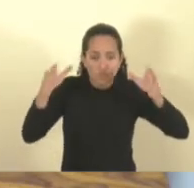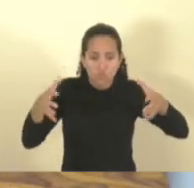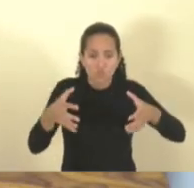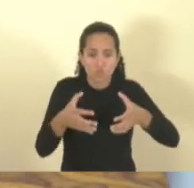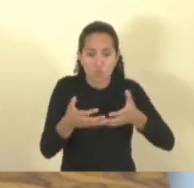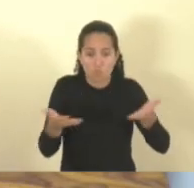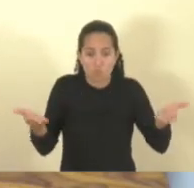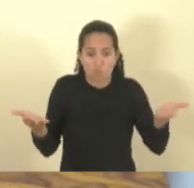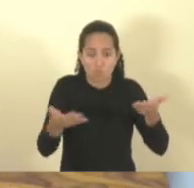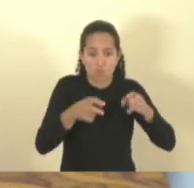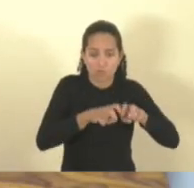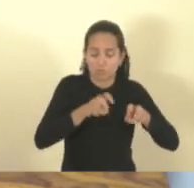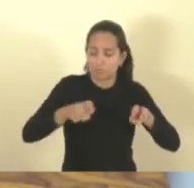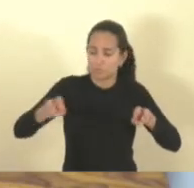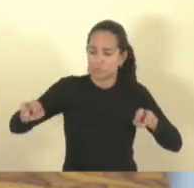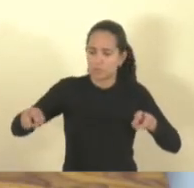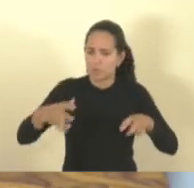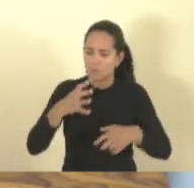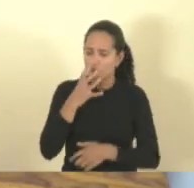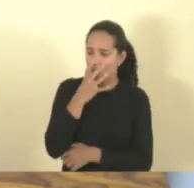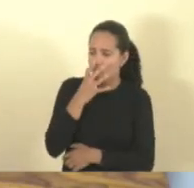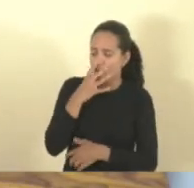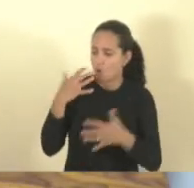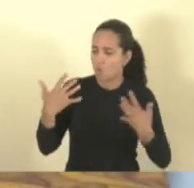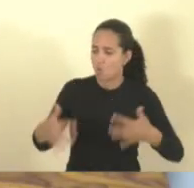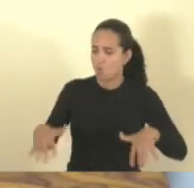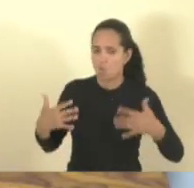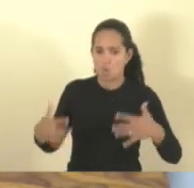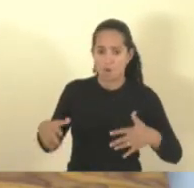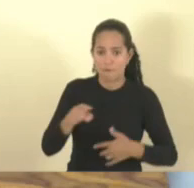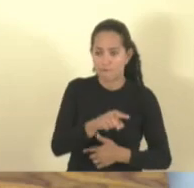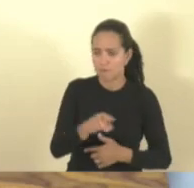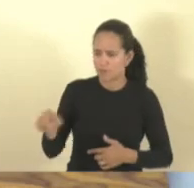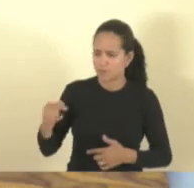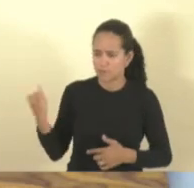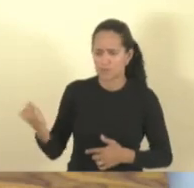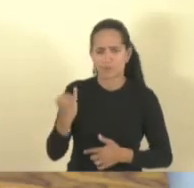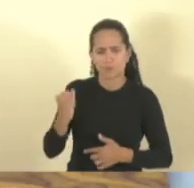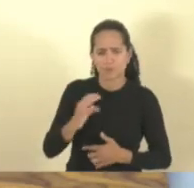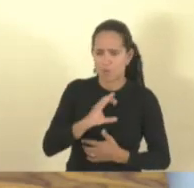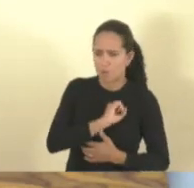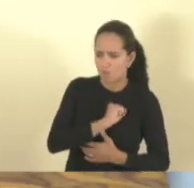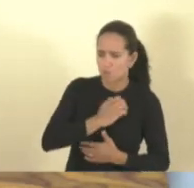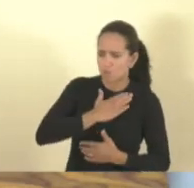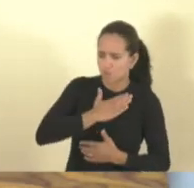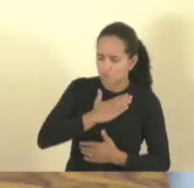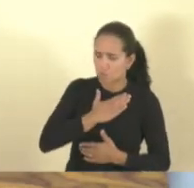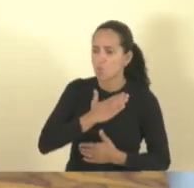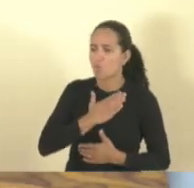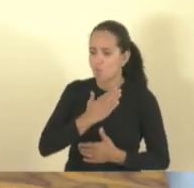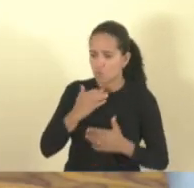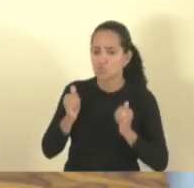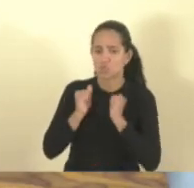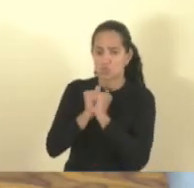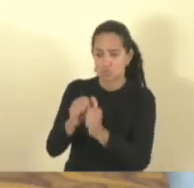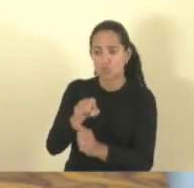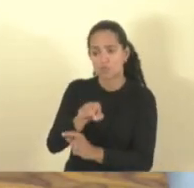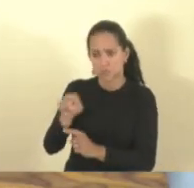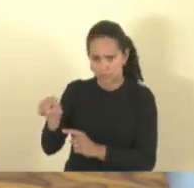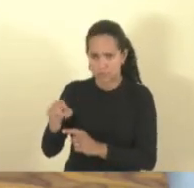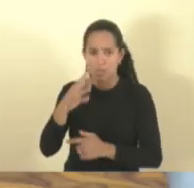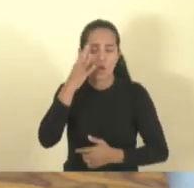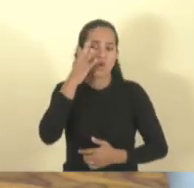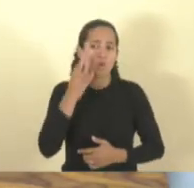como eu me surpreendi em ver a importância dela, tomei amor e estou junto com vocês, porque compreendo